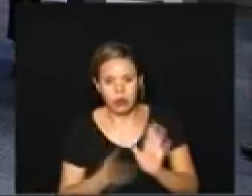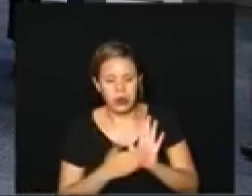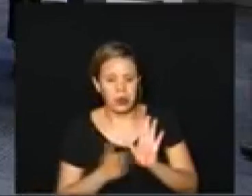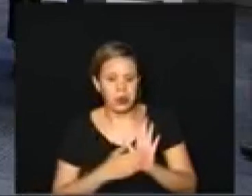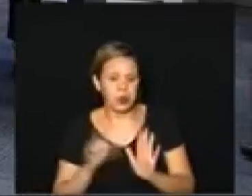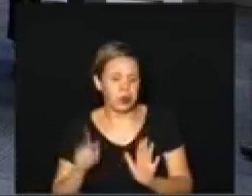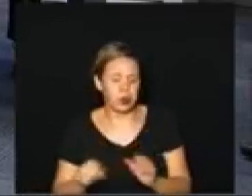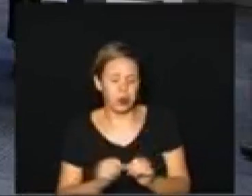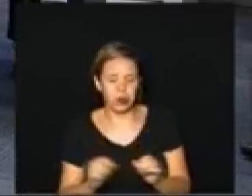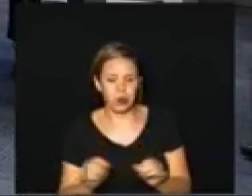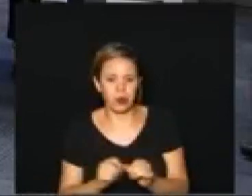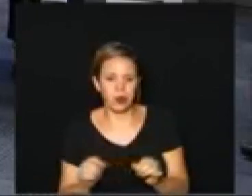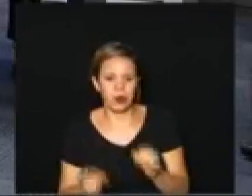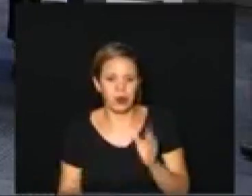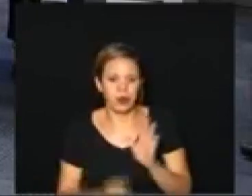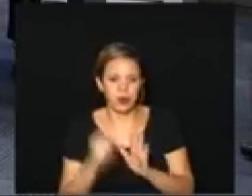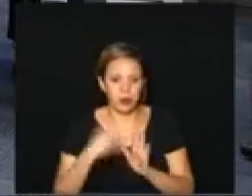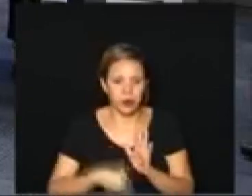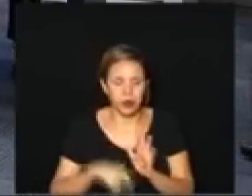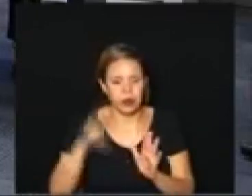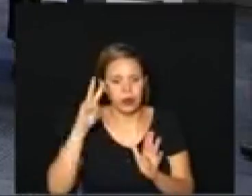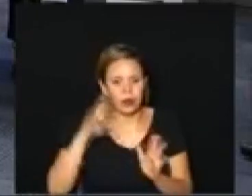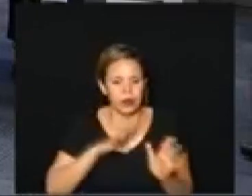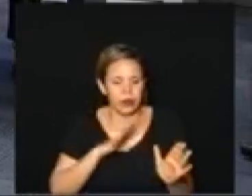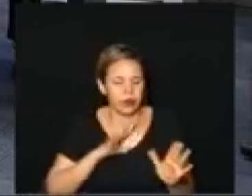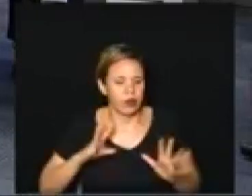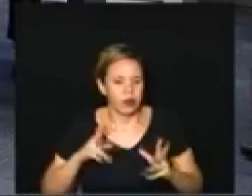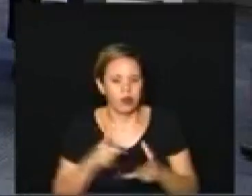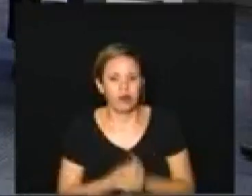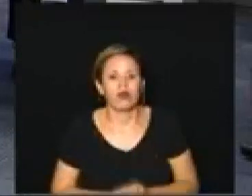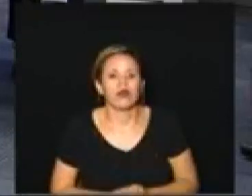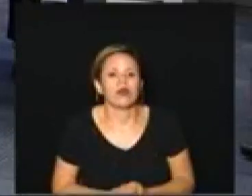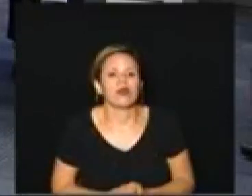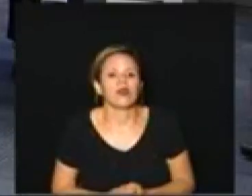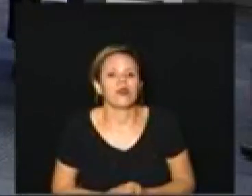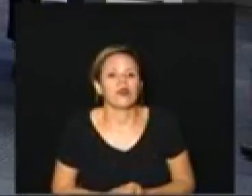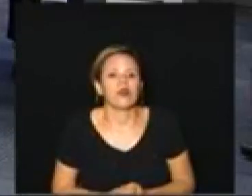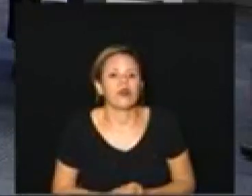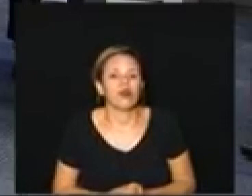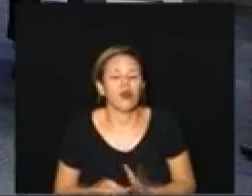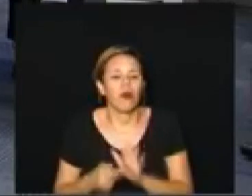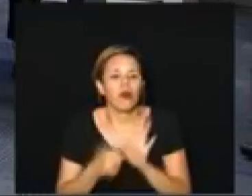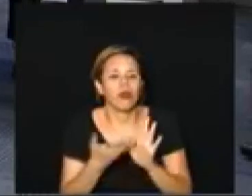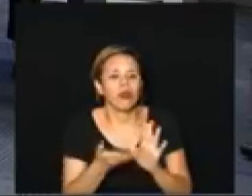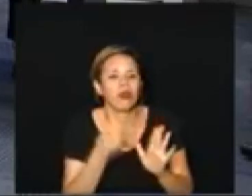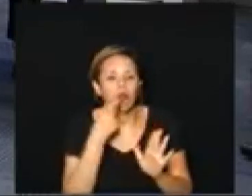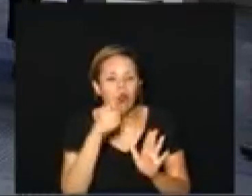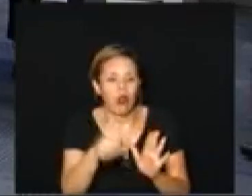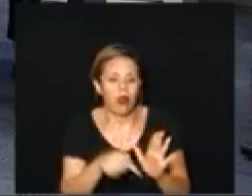proposta é fazer um inventário da cidade inteira, não é? O tamanho amostral é esse que você